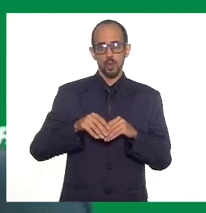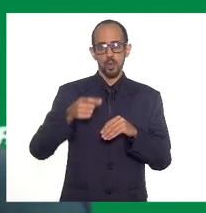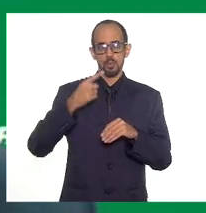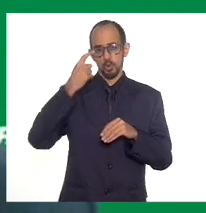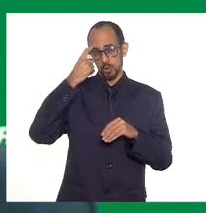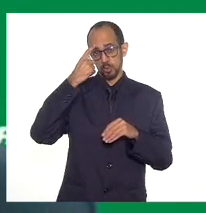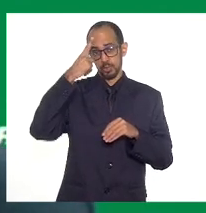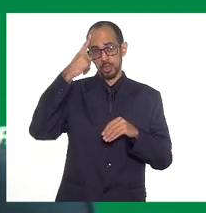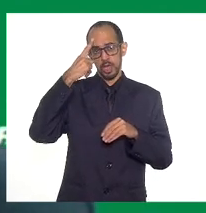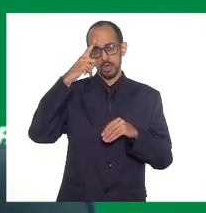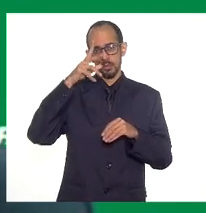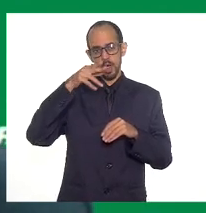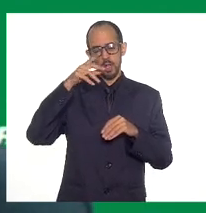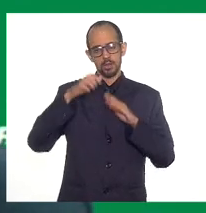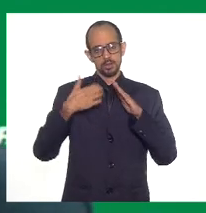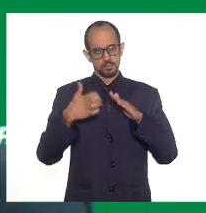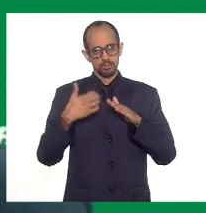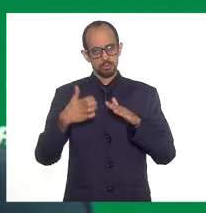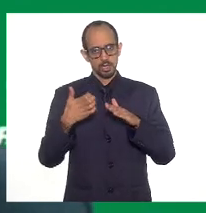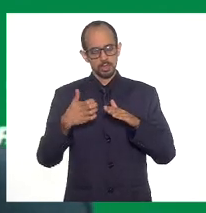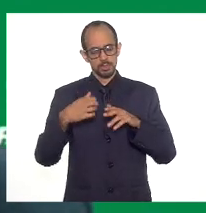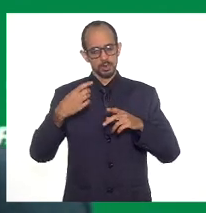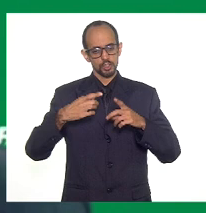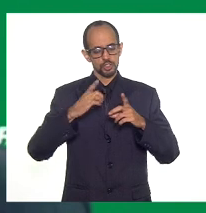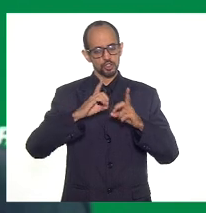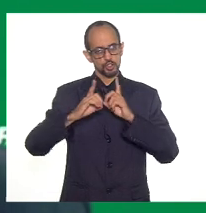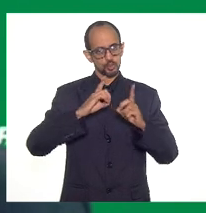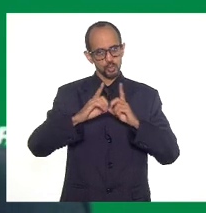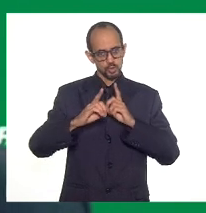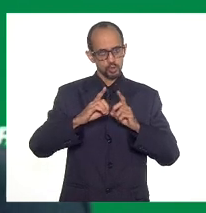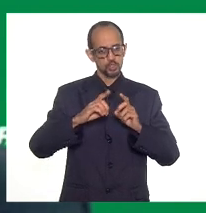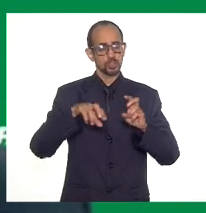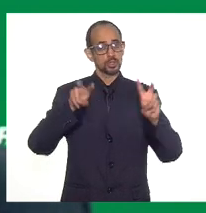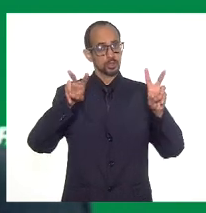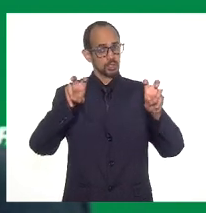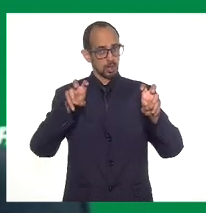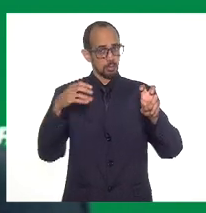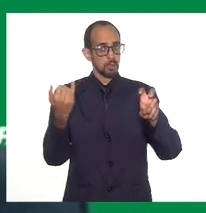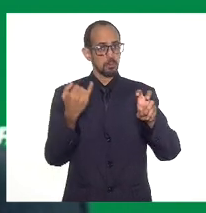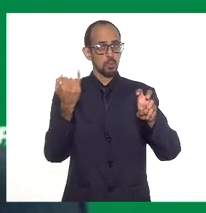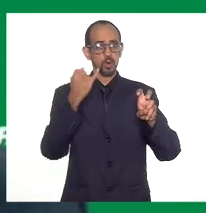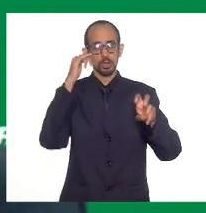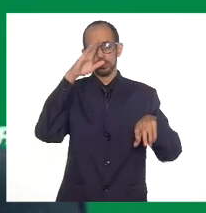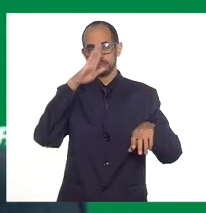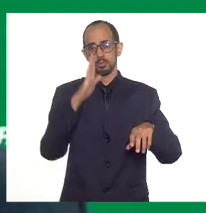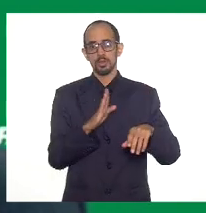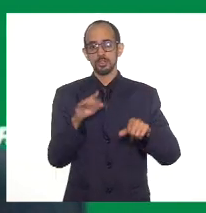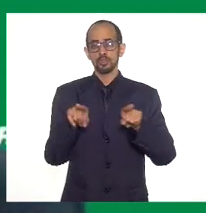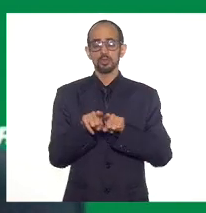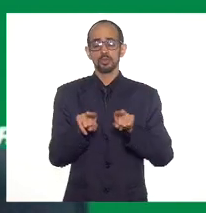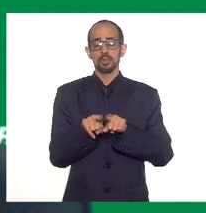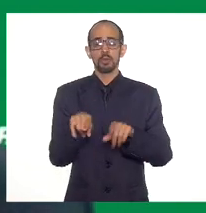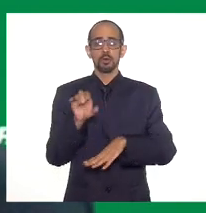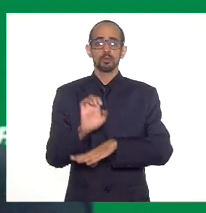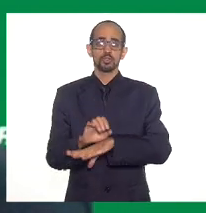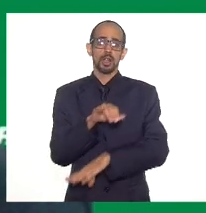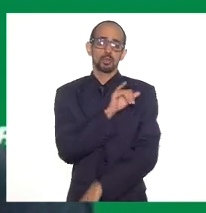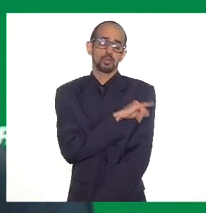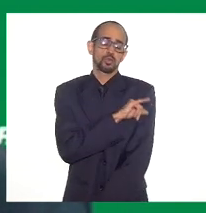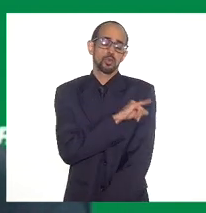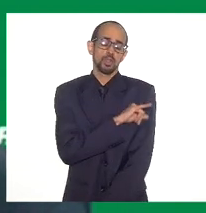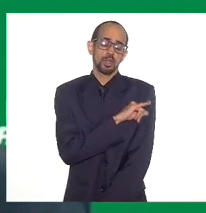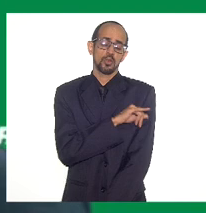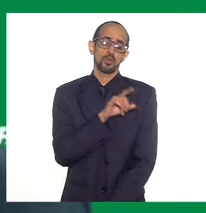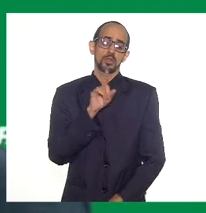no setor, para debater esse tema tão importante para o Brasil, para o Estado do Rio de Janeiro, né, que